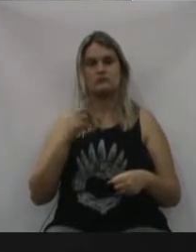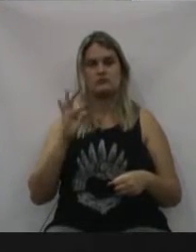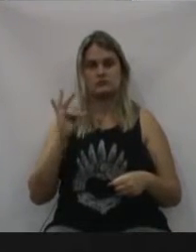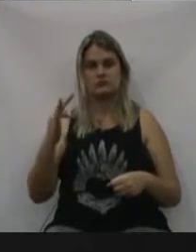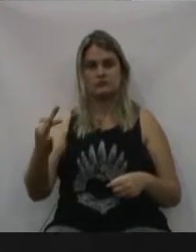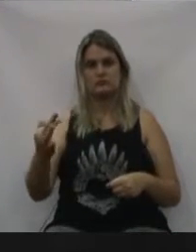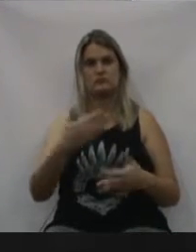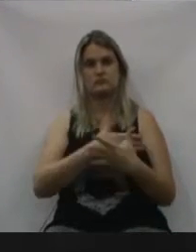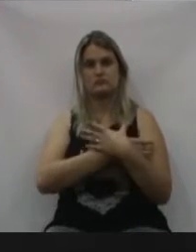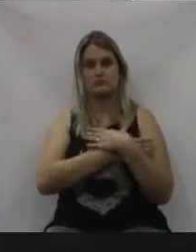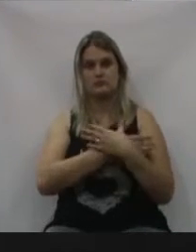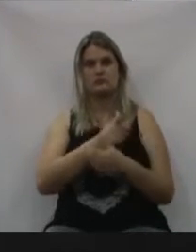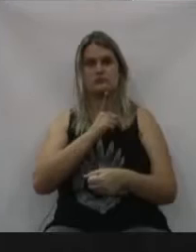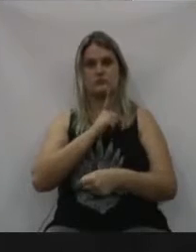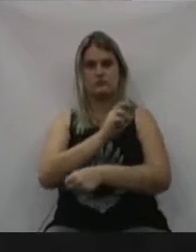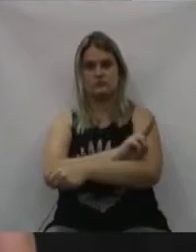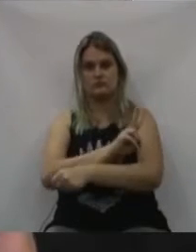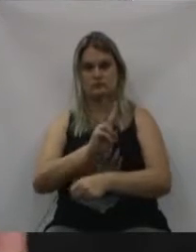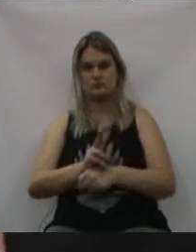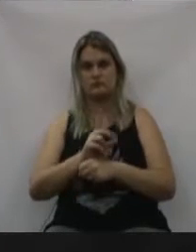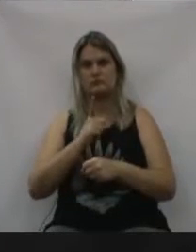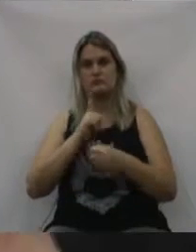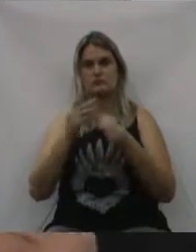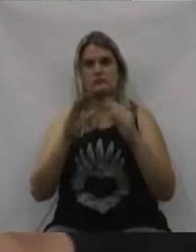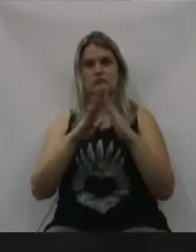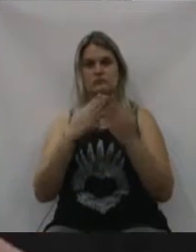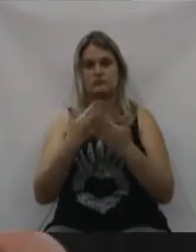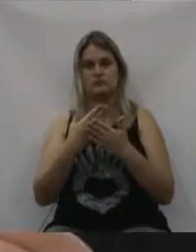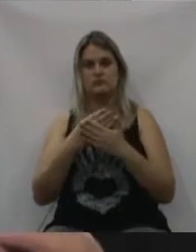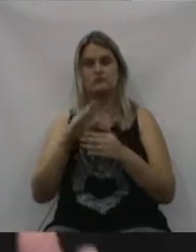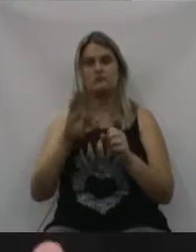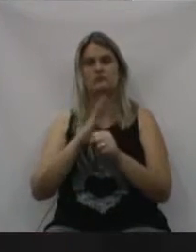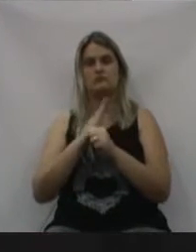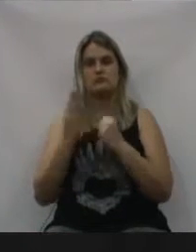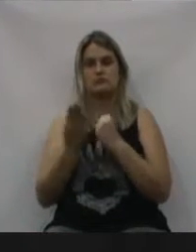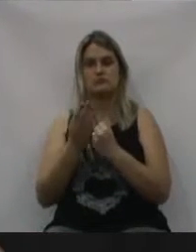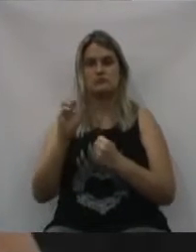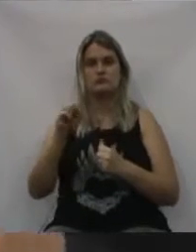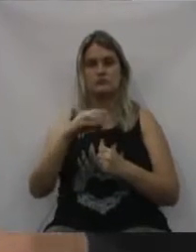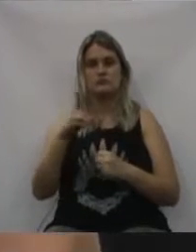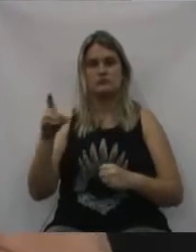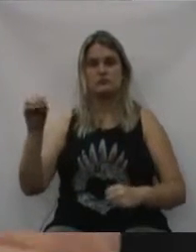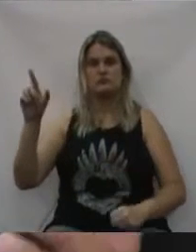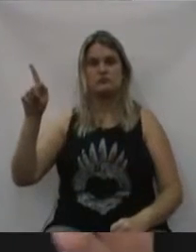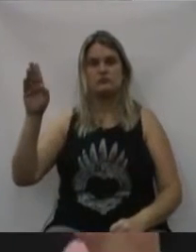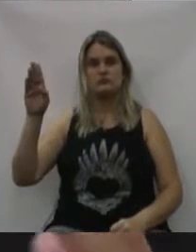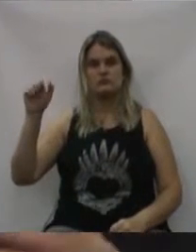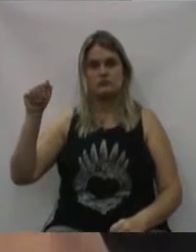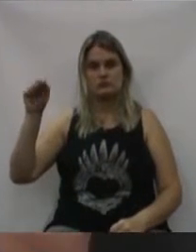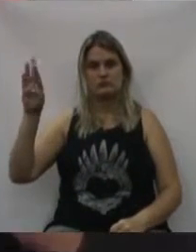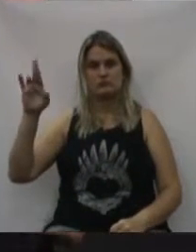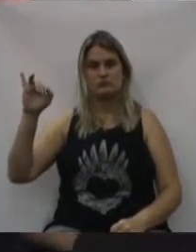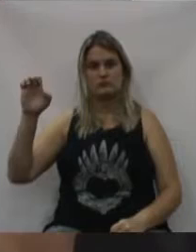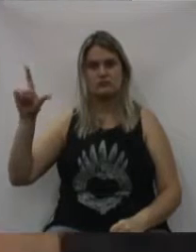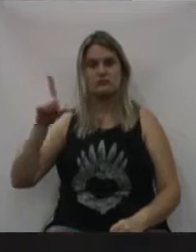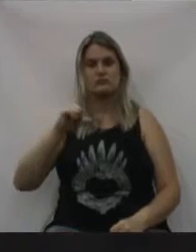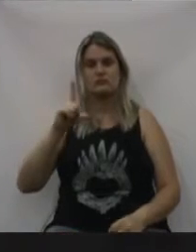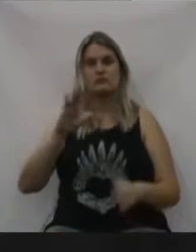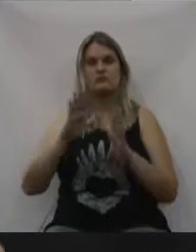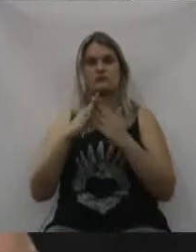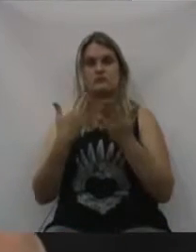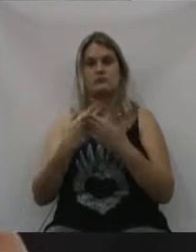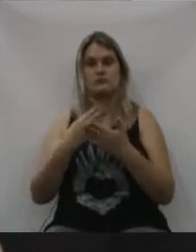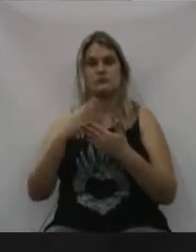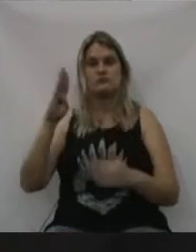além das faculdades né Eh temos Várias escolas Ali no bairro São Gabriel temos o Astolfo Macedo evidentemente mas temos